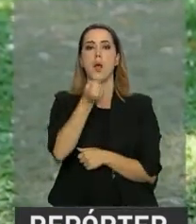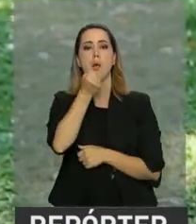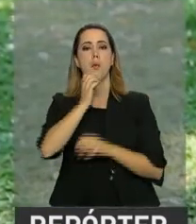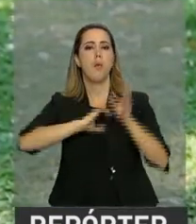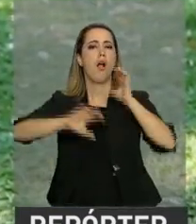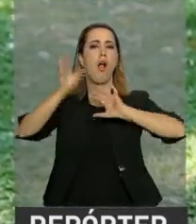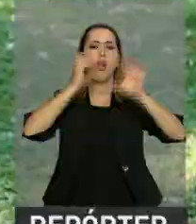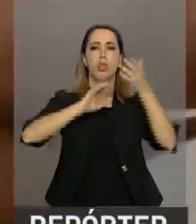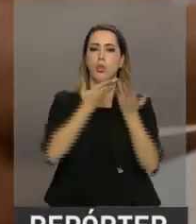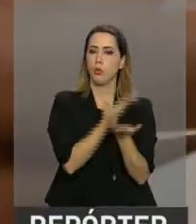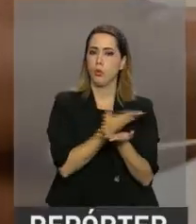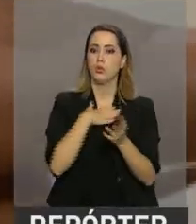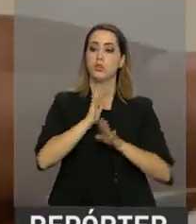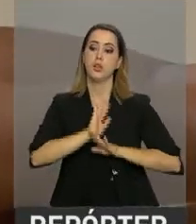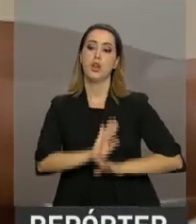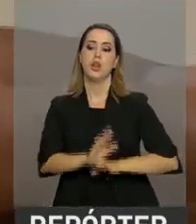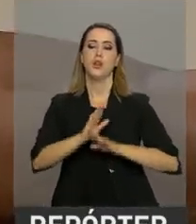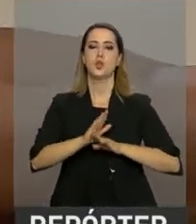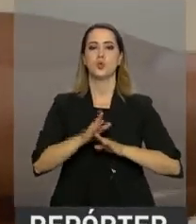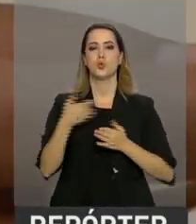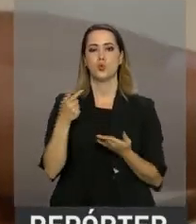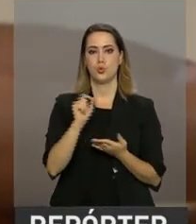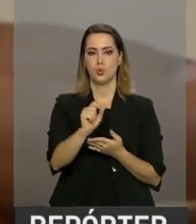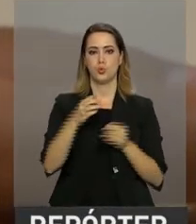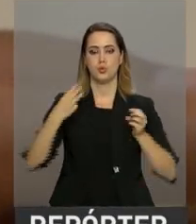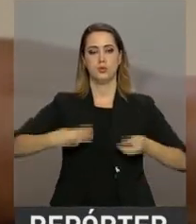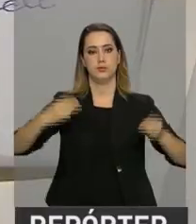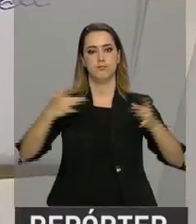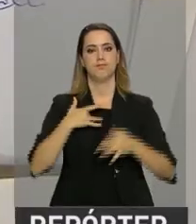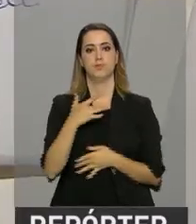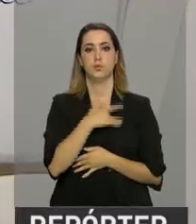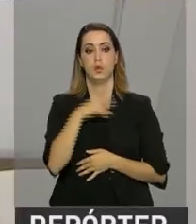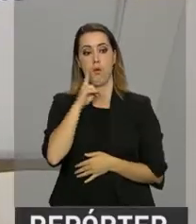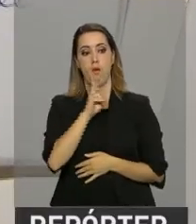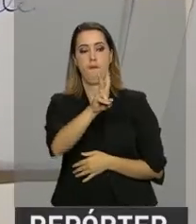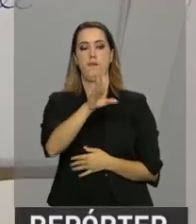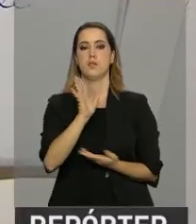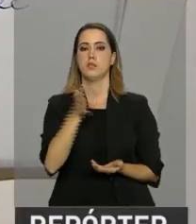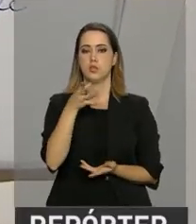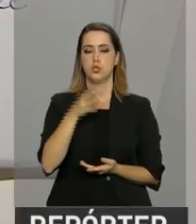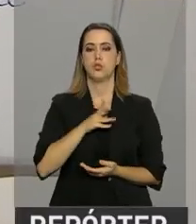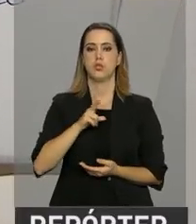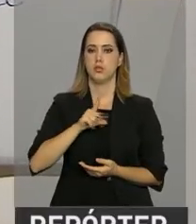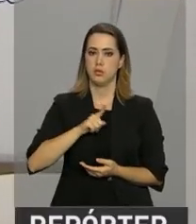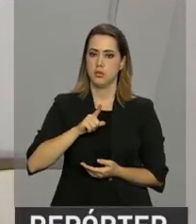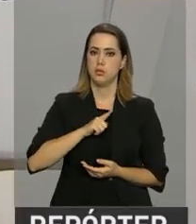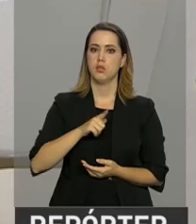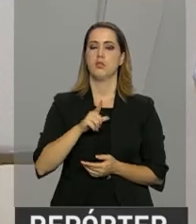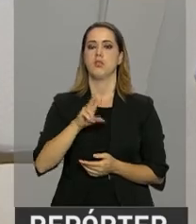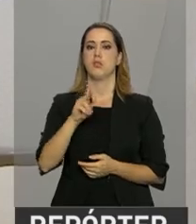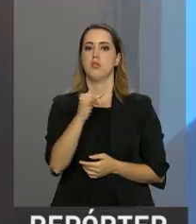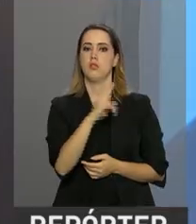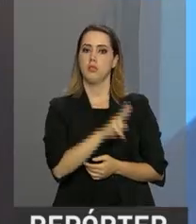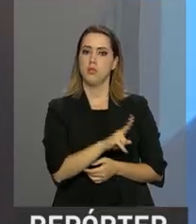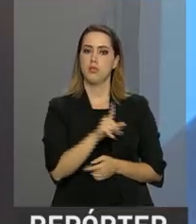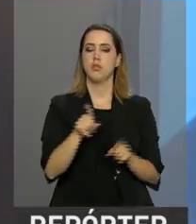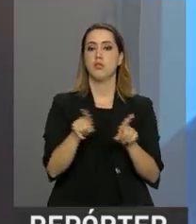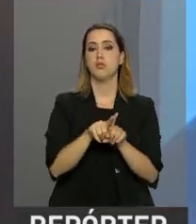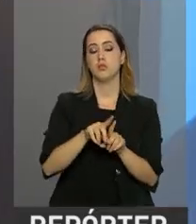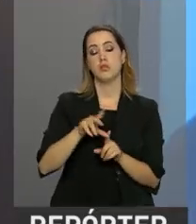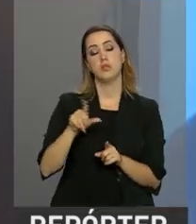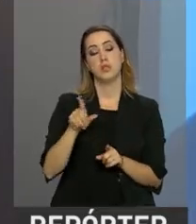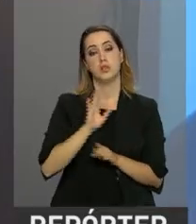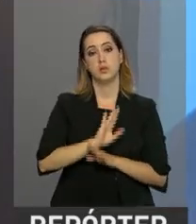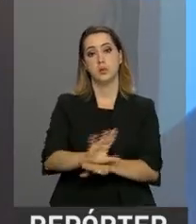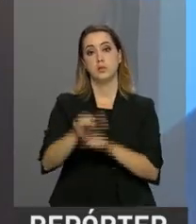do Ministério da Saúde. A ação incentiva o diagnóstico precoce e o tratamento do vírus HIV e da AIDS e conta com